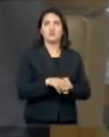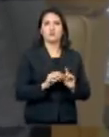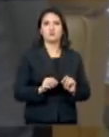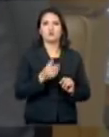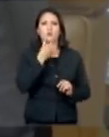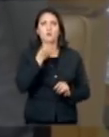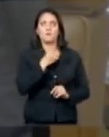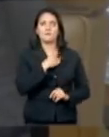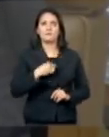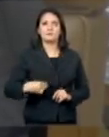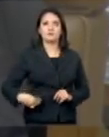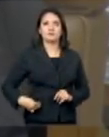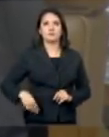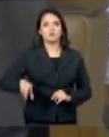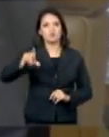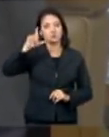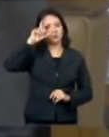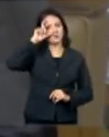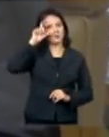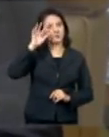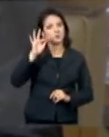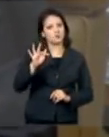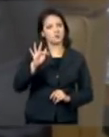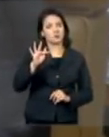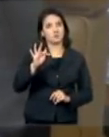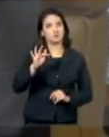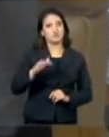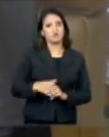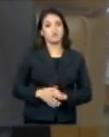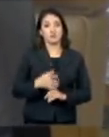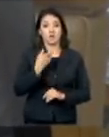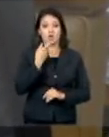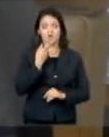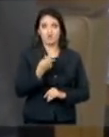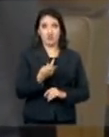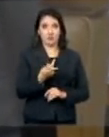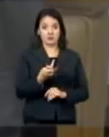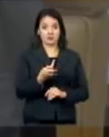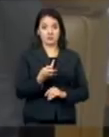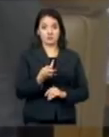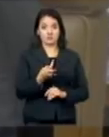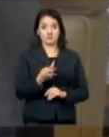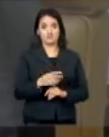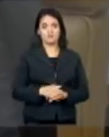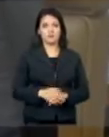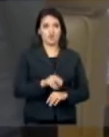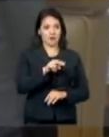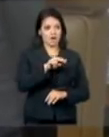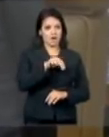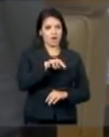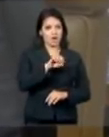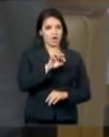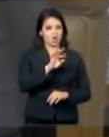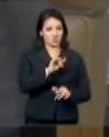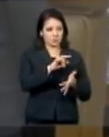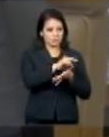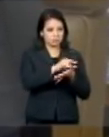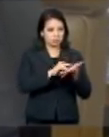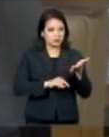ministro édson funk em destaque não ser possível que essa nota de caráter meramente